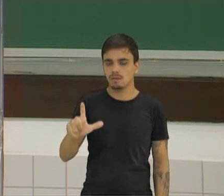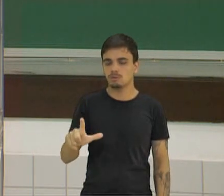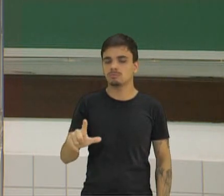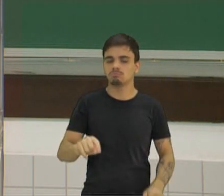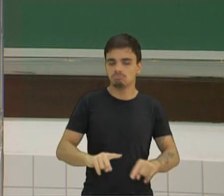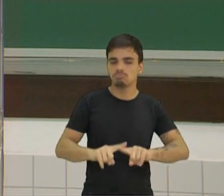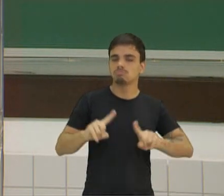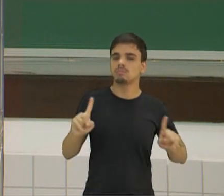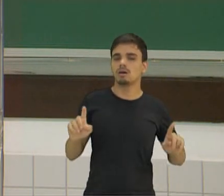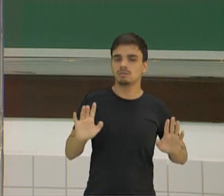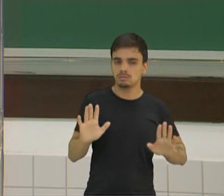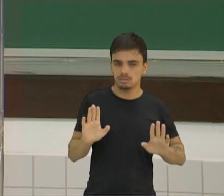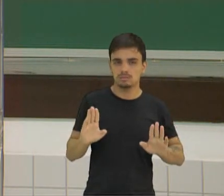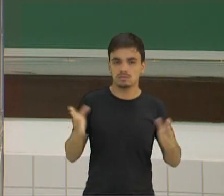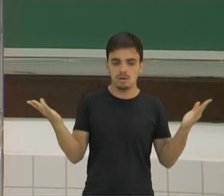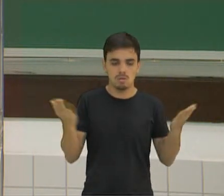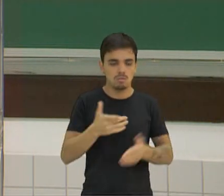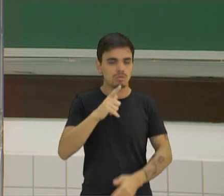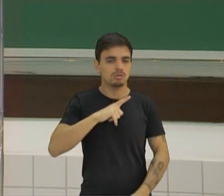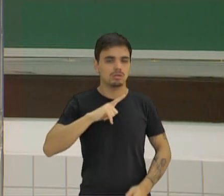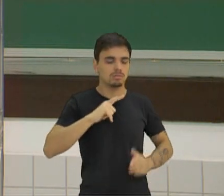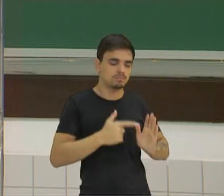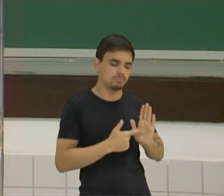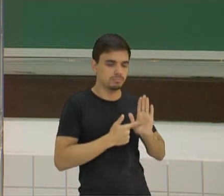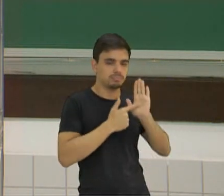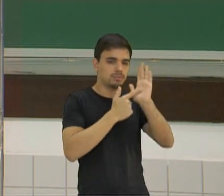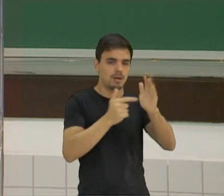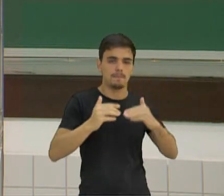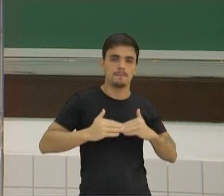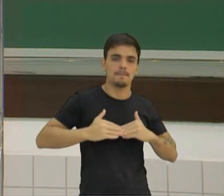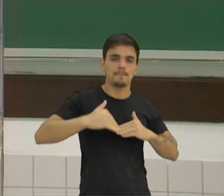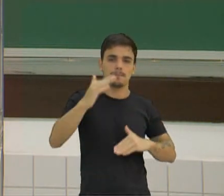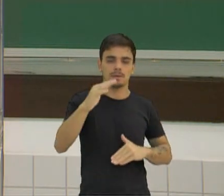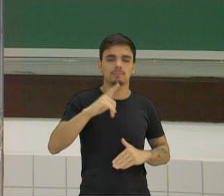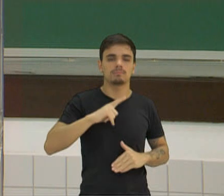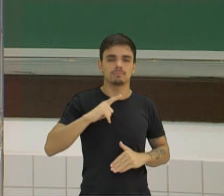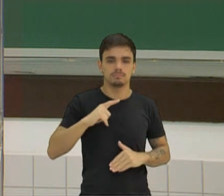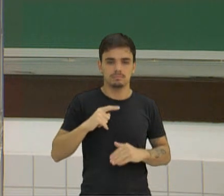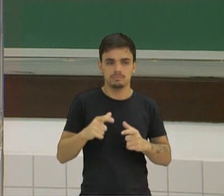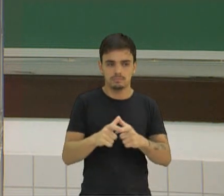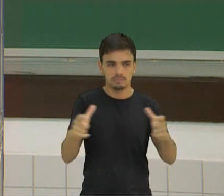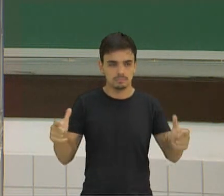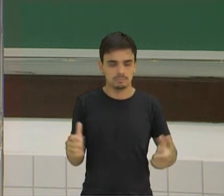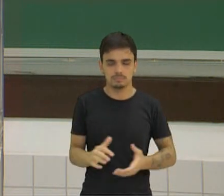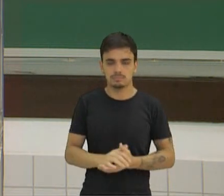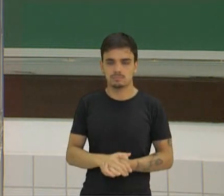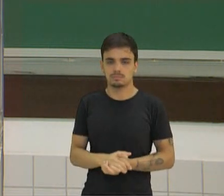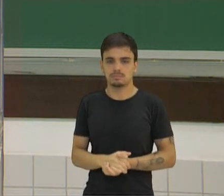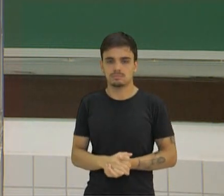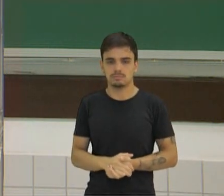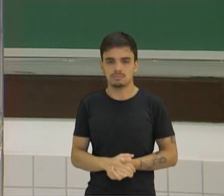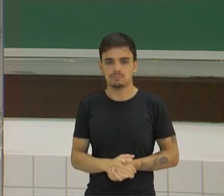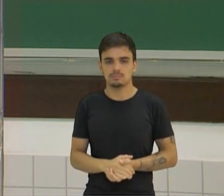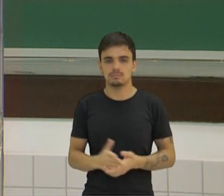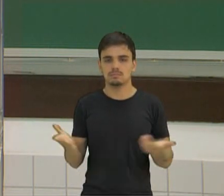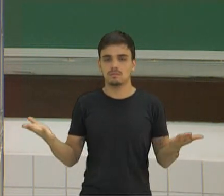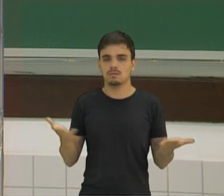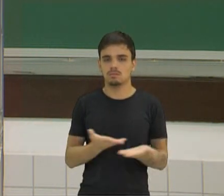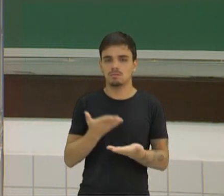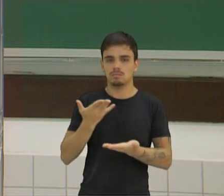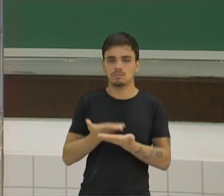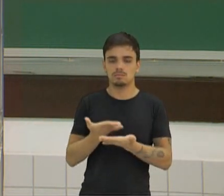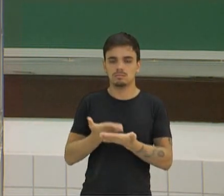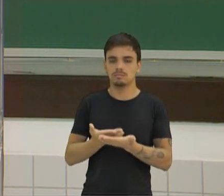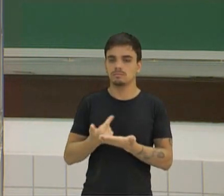mas que hoje ganha né Cada dia mais tem cada dia mais espaço na hora de